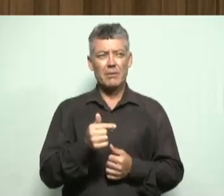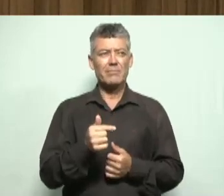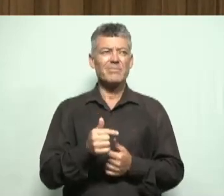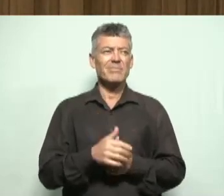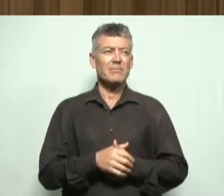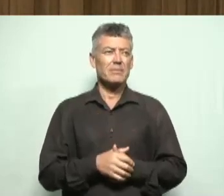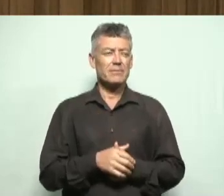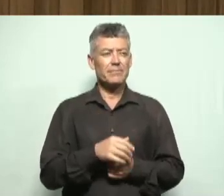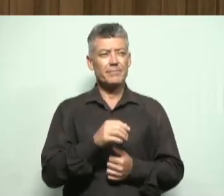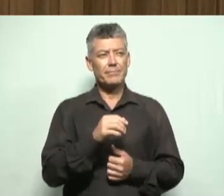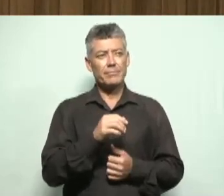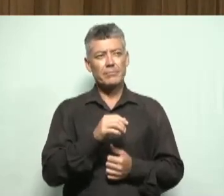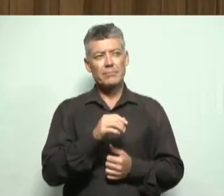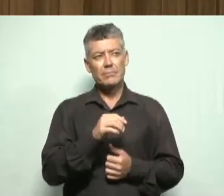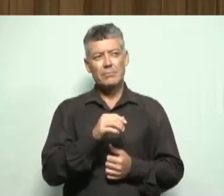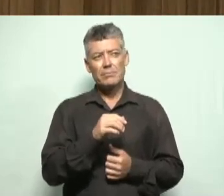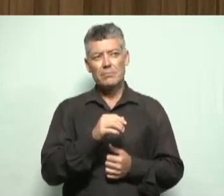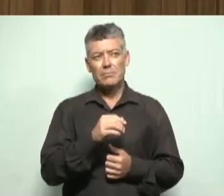1460, 1449. 1467, Érico Jacome.